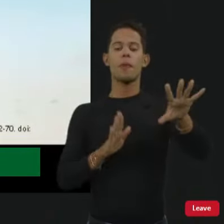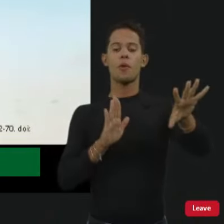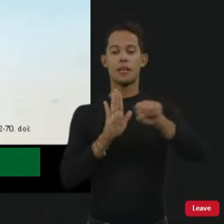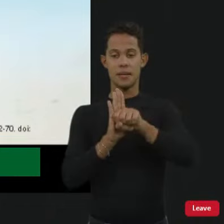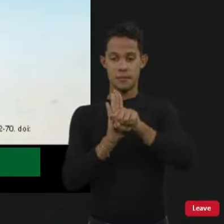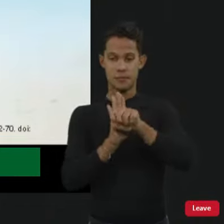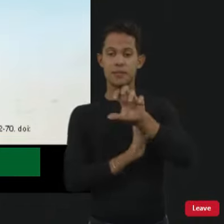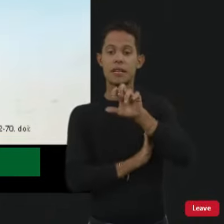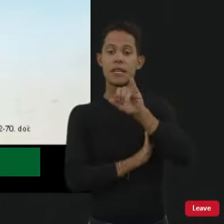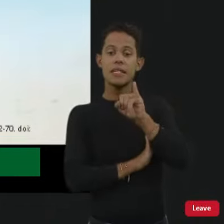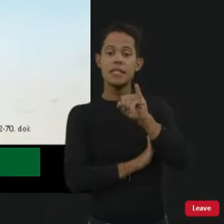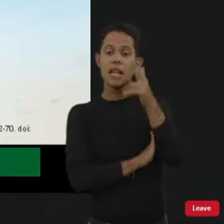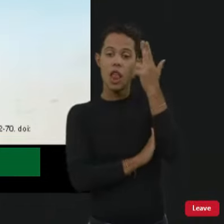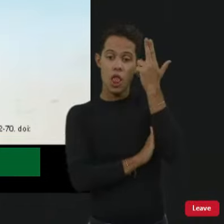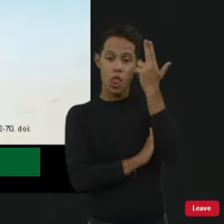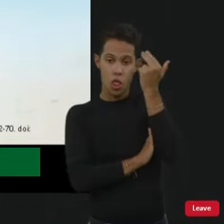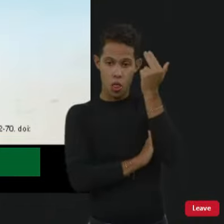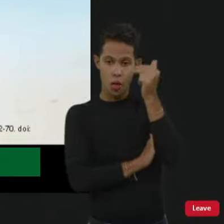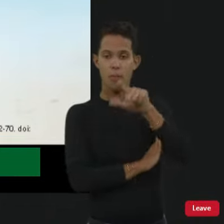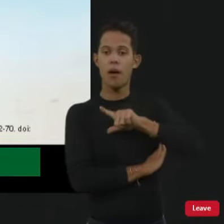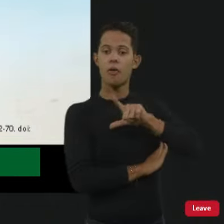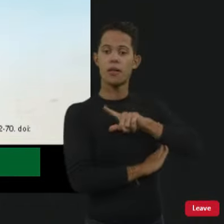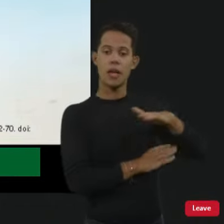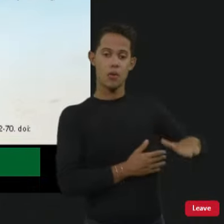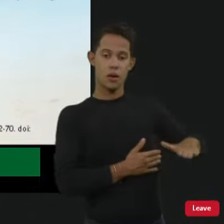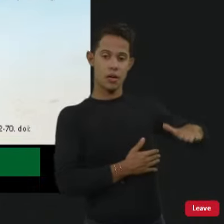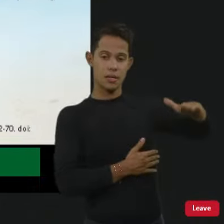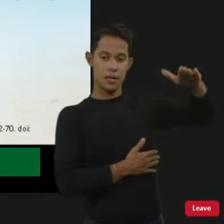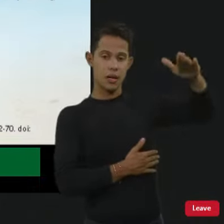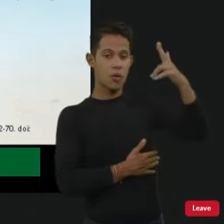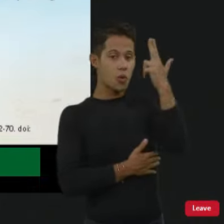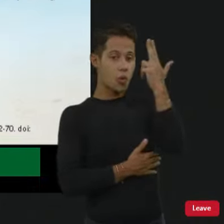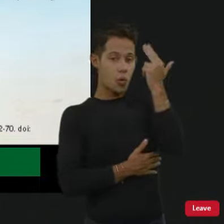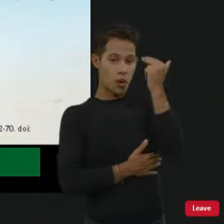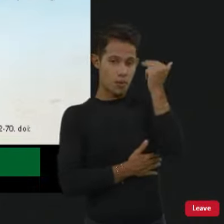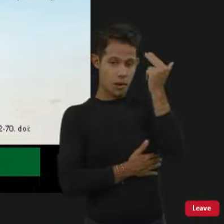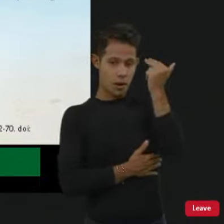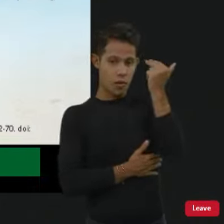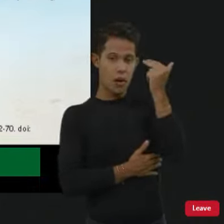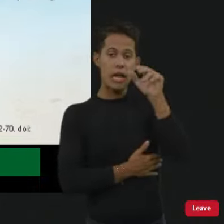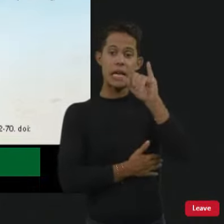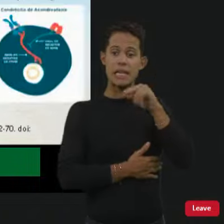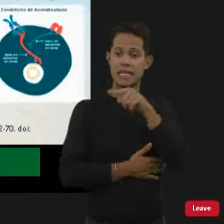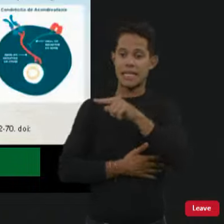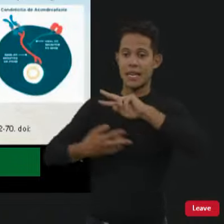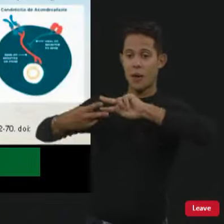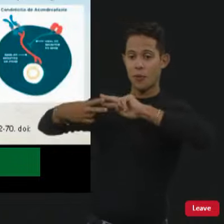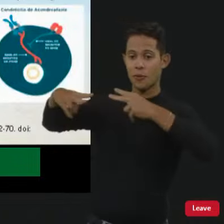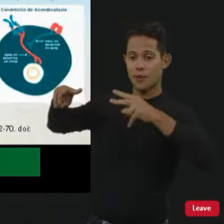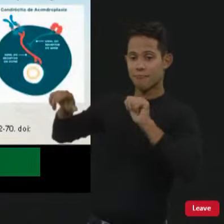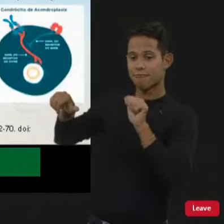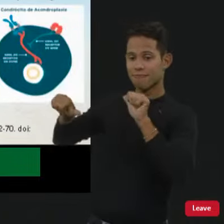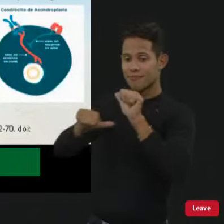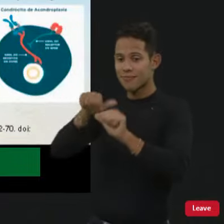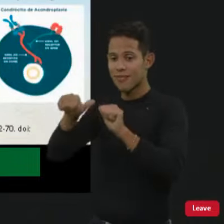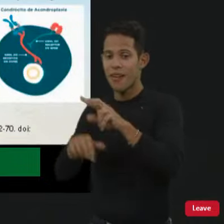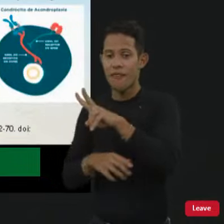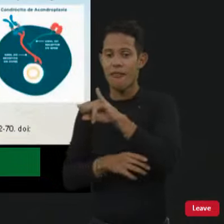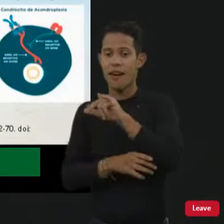normal, você tem um crescimento normal do condrócito. E quando você tem a mutação, você vai ter um